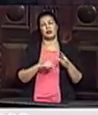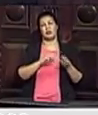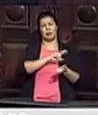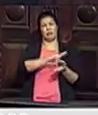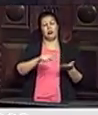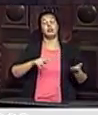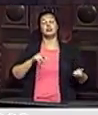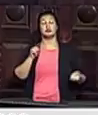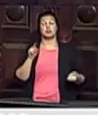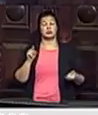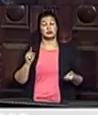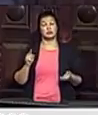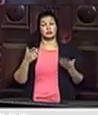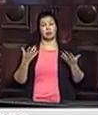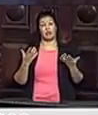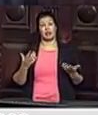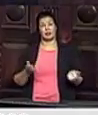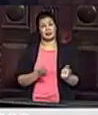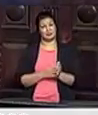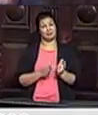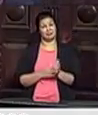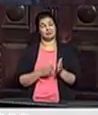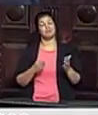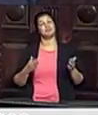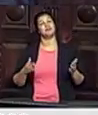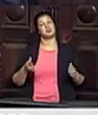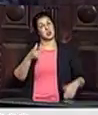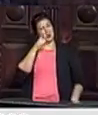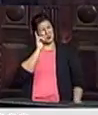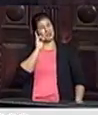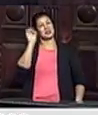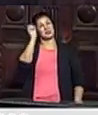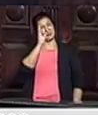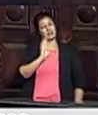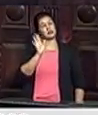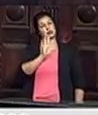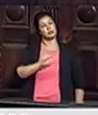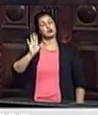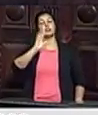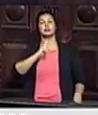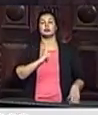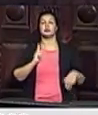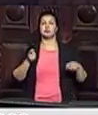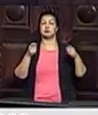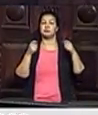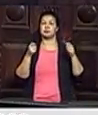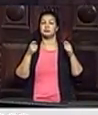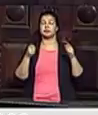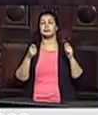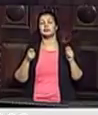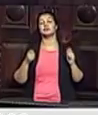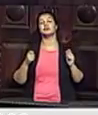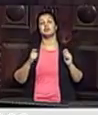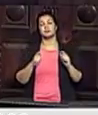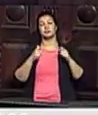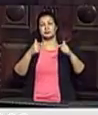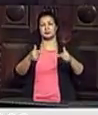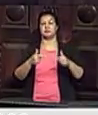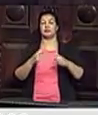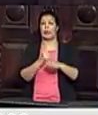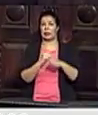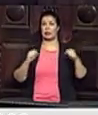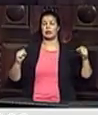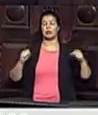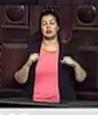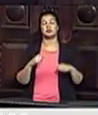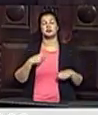lugar, saudar esse movimento, e ontem pelo Brasil inteiro houve manifestações de grandes proporções. Por isso que eu digo aqui,